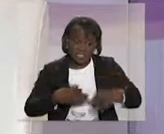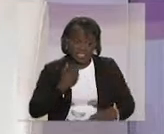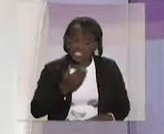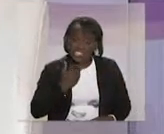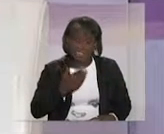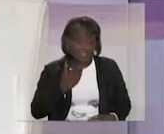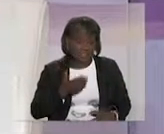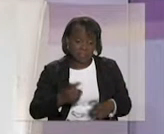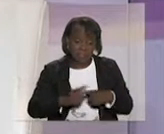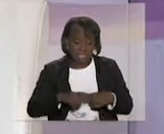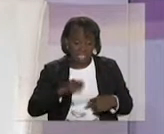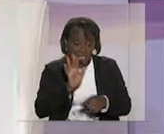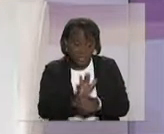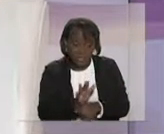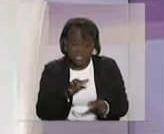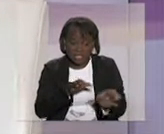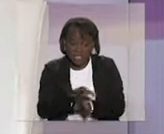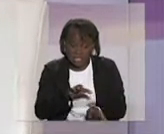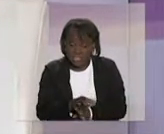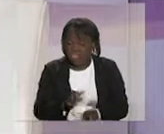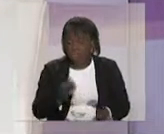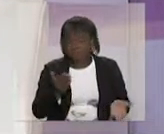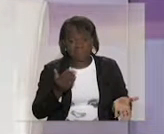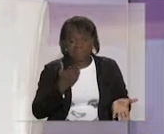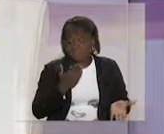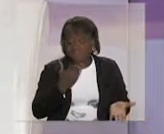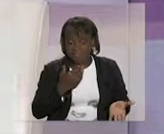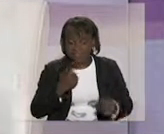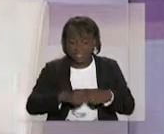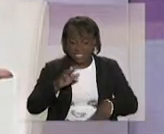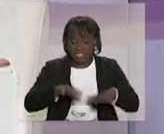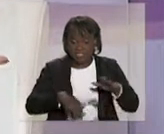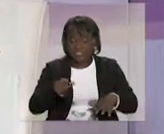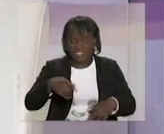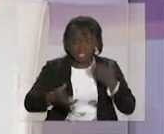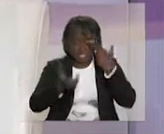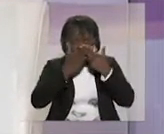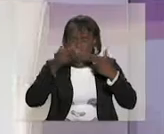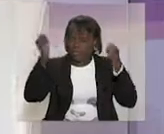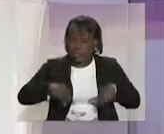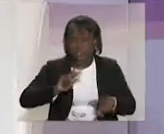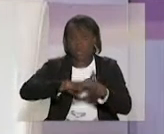melhor caminho, que eles não sempre o aconselham, porque muitas vezes esse caminho é tão